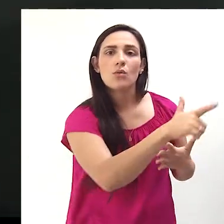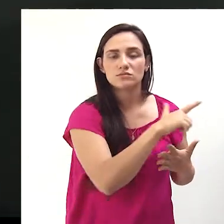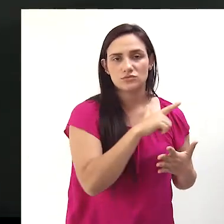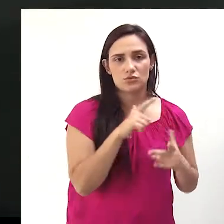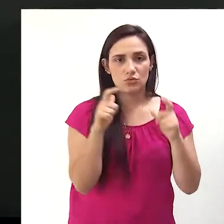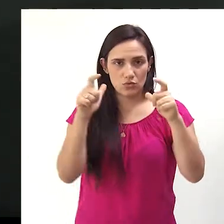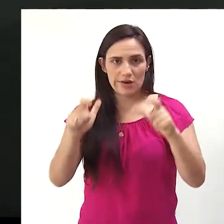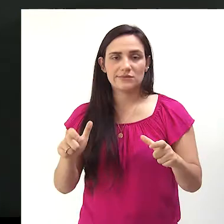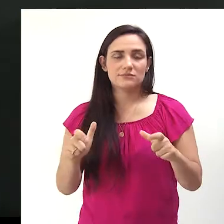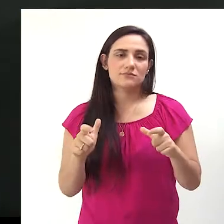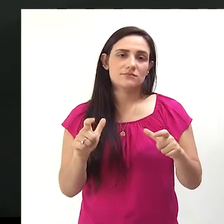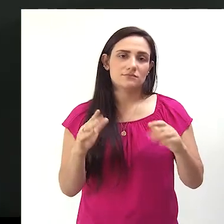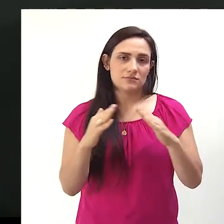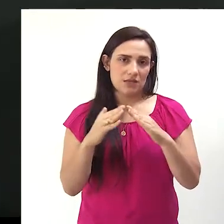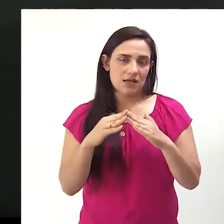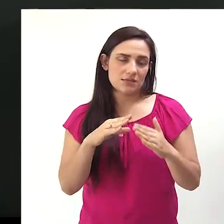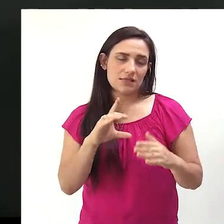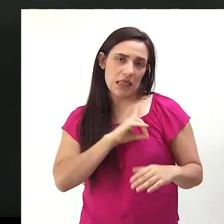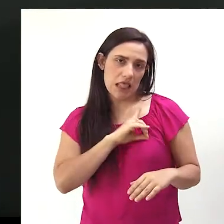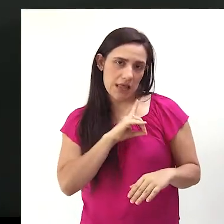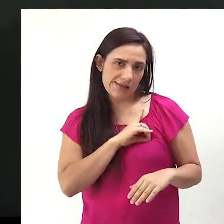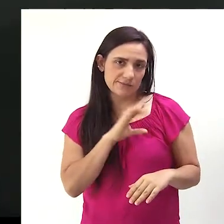apoio às unidades locais.